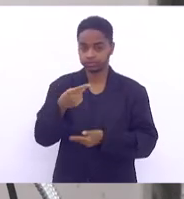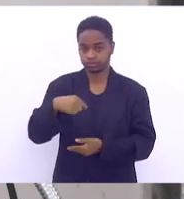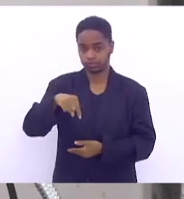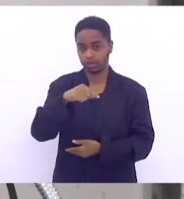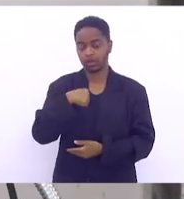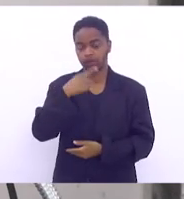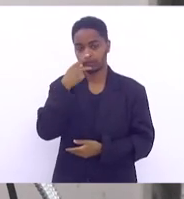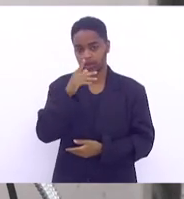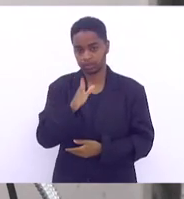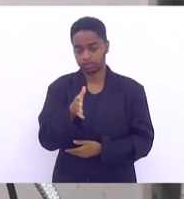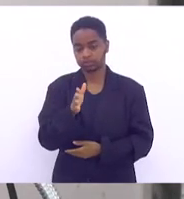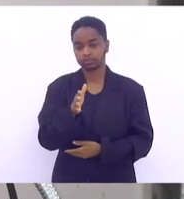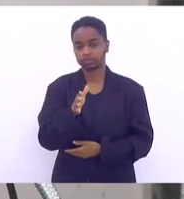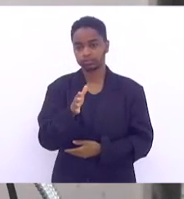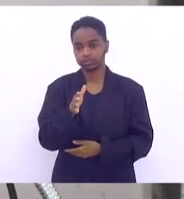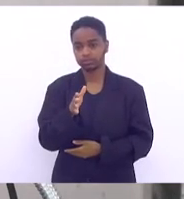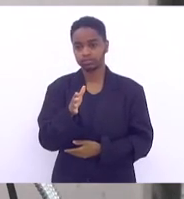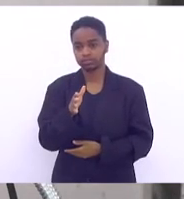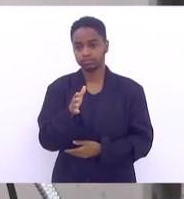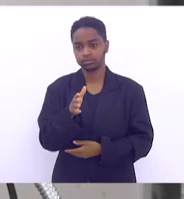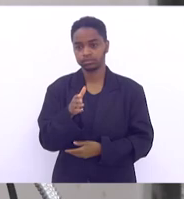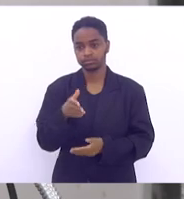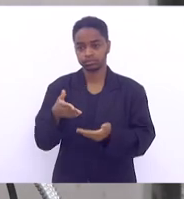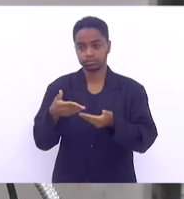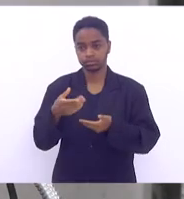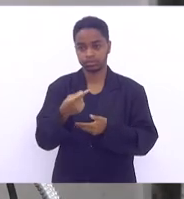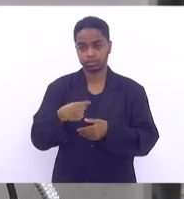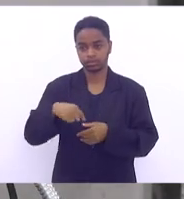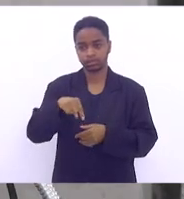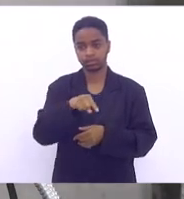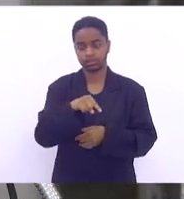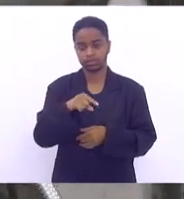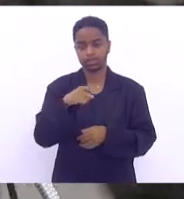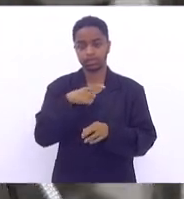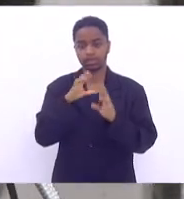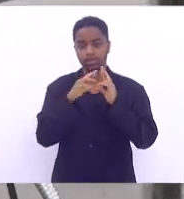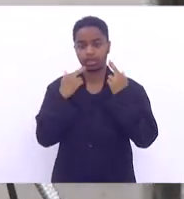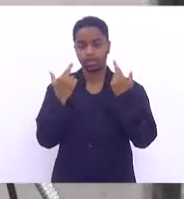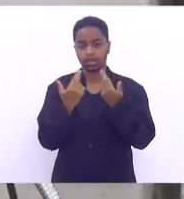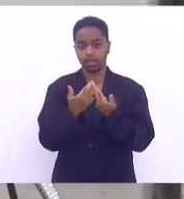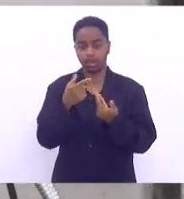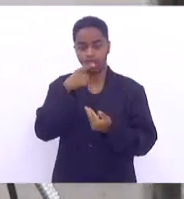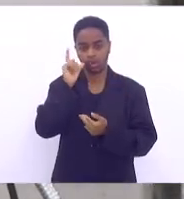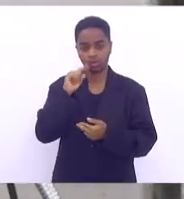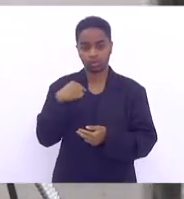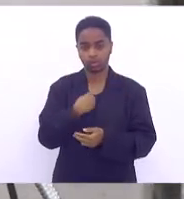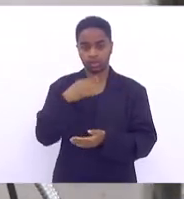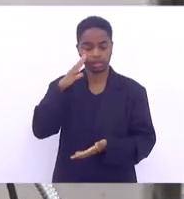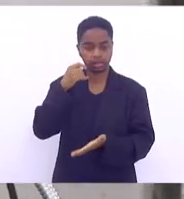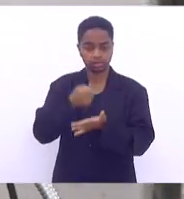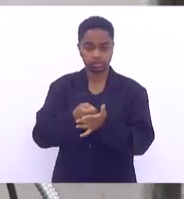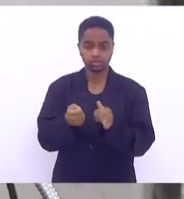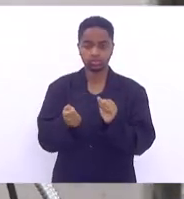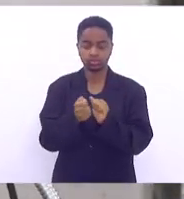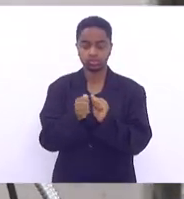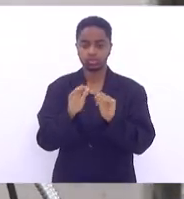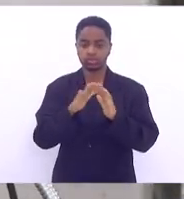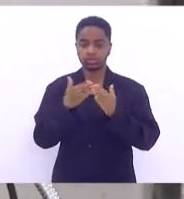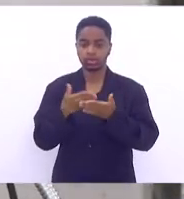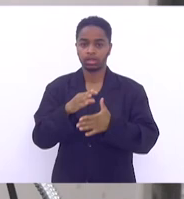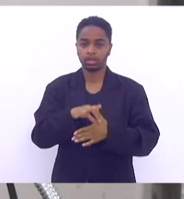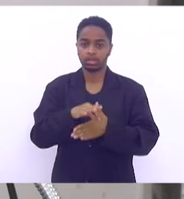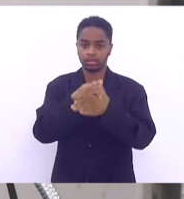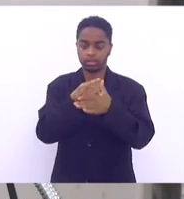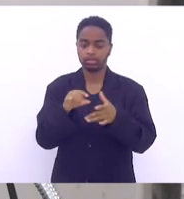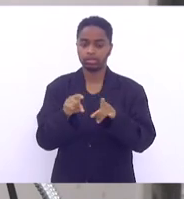falei no início dos trabalhos, para a realização da audiência que foi decidida ontem em Colégio de Líderes, deliberada esta manhã